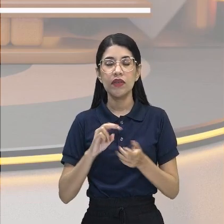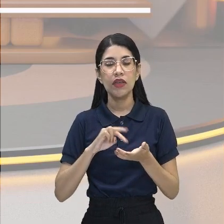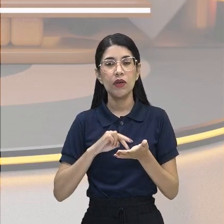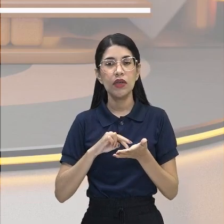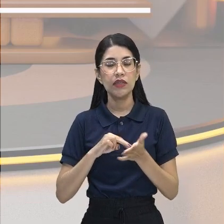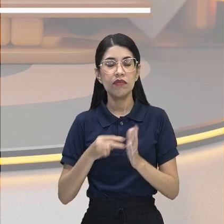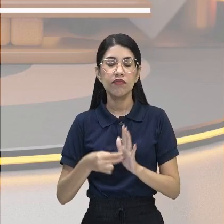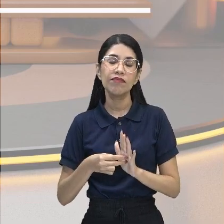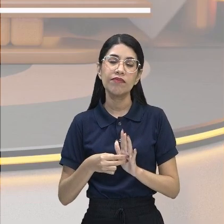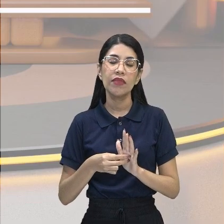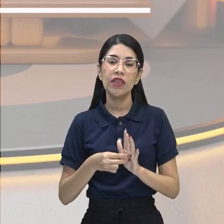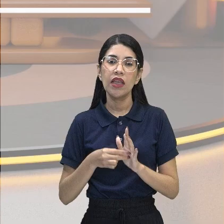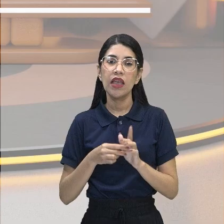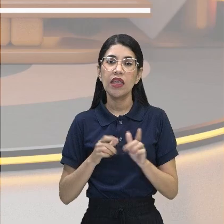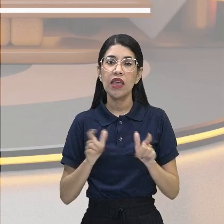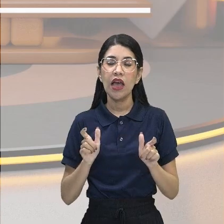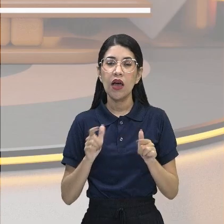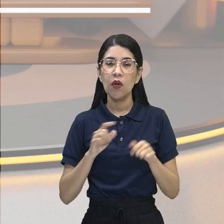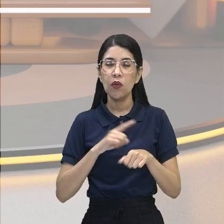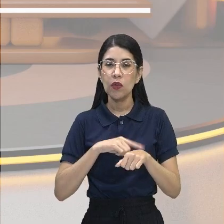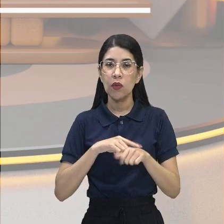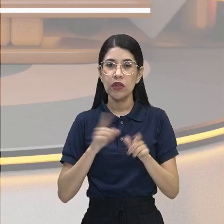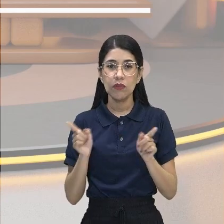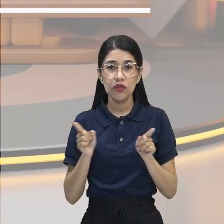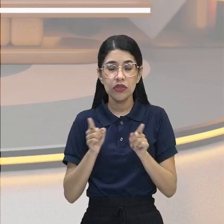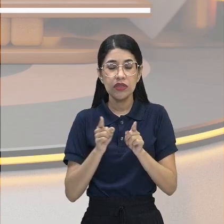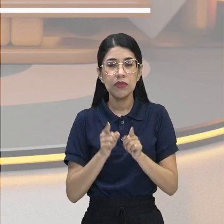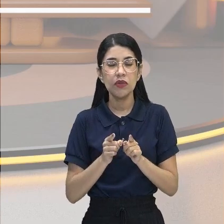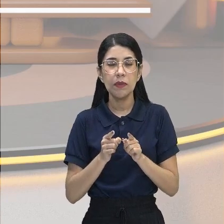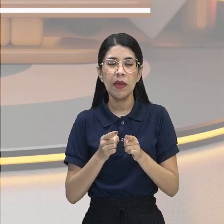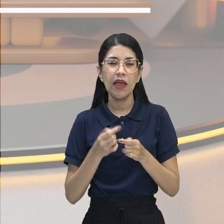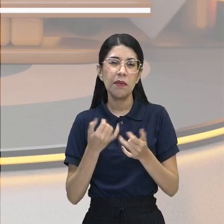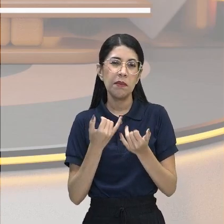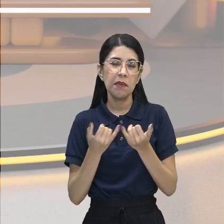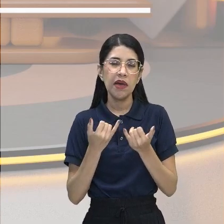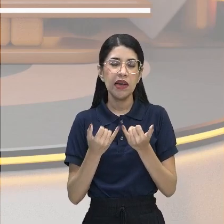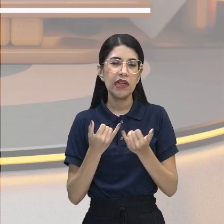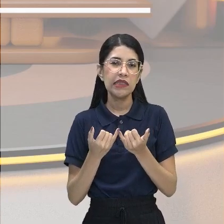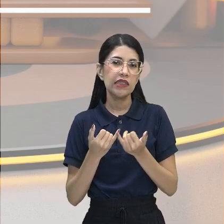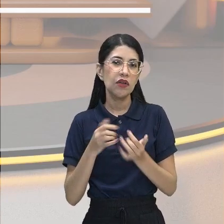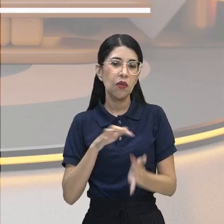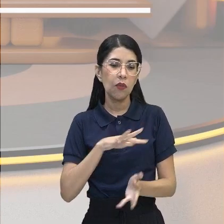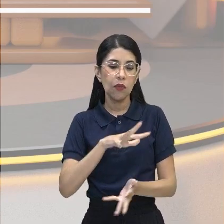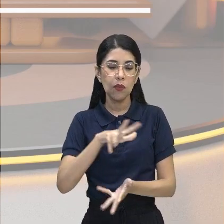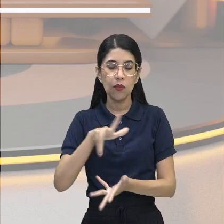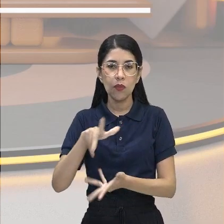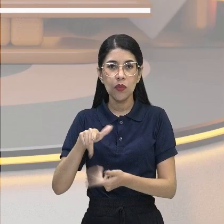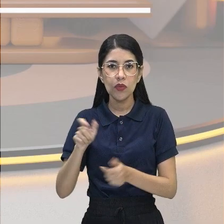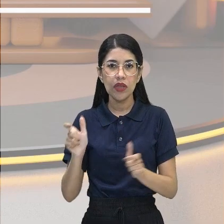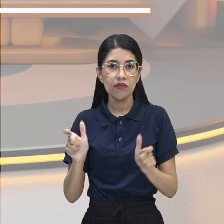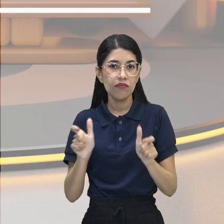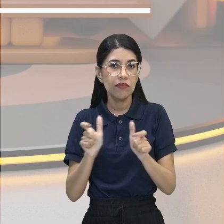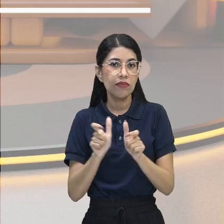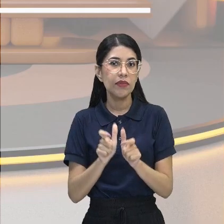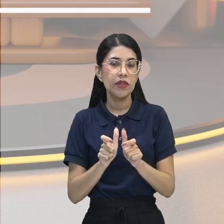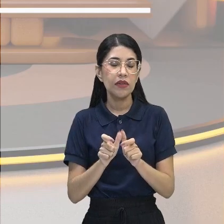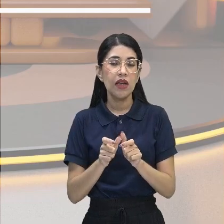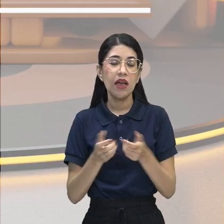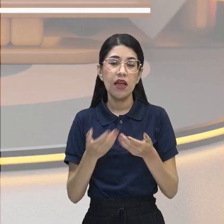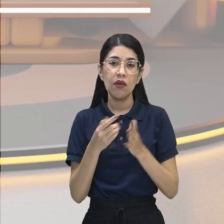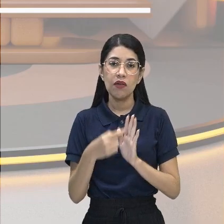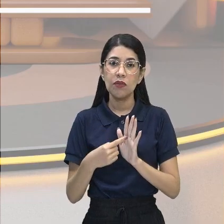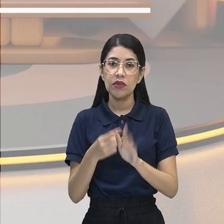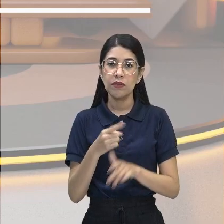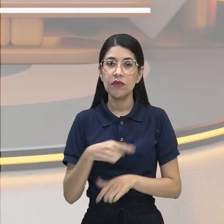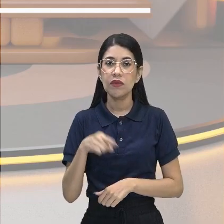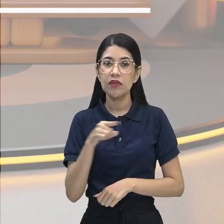tempo de deslocamento entre um lugar e outro é que dá essa sensação de que o mundo encolheu. E eu tenho aqui, para mostrar